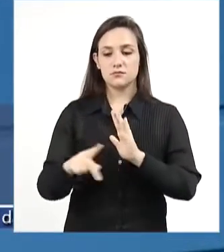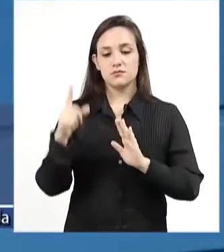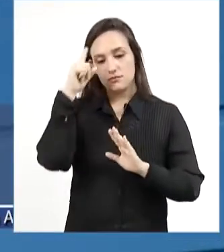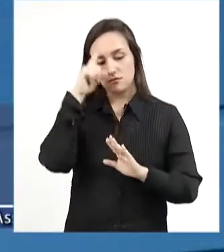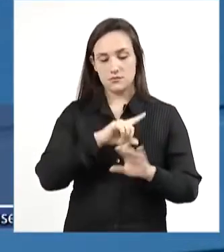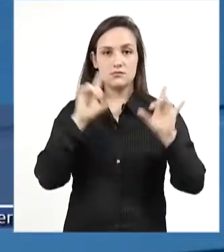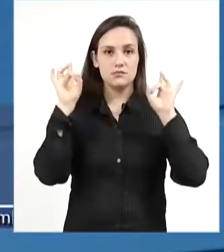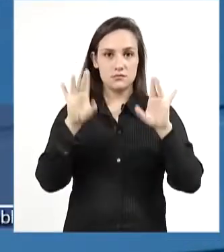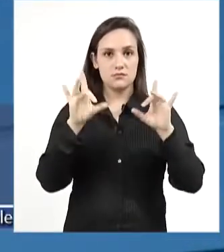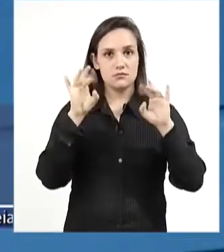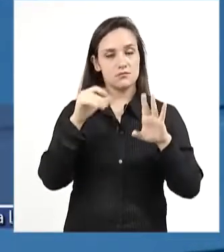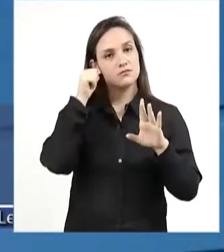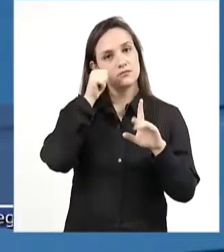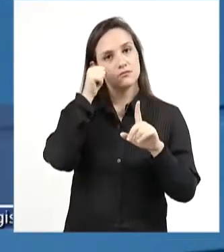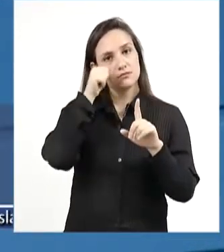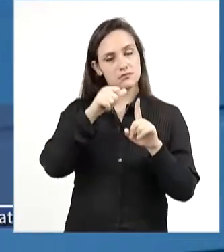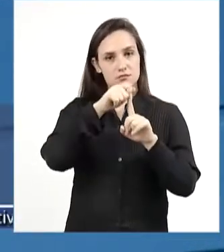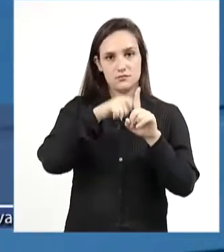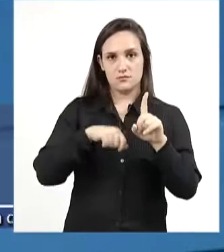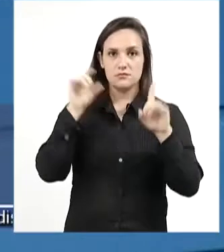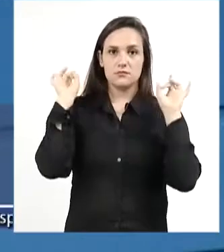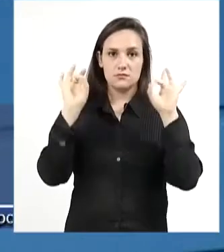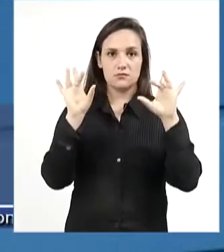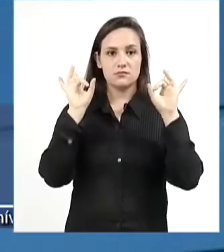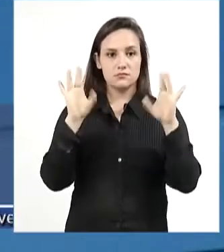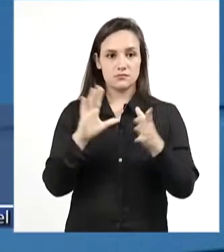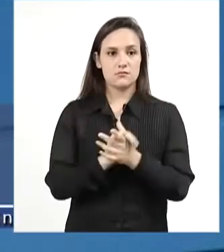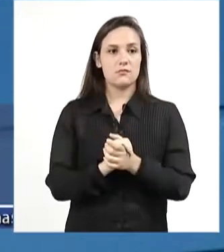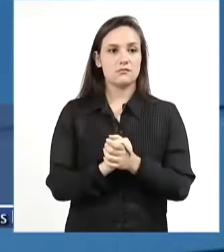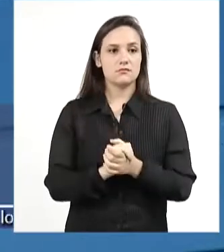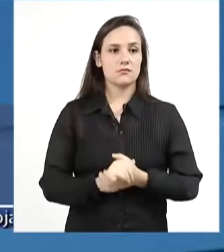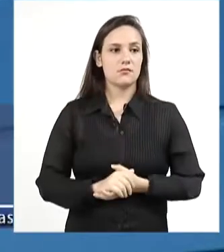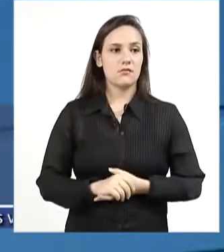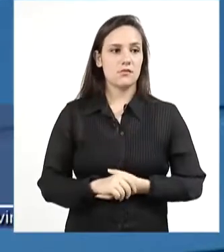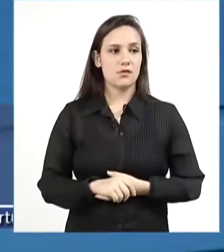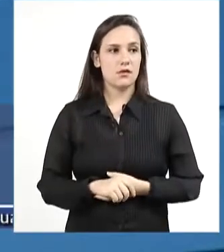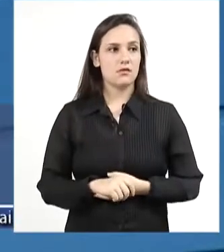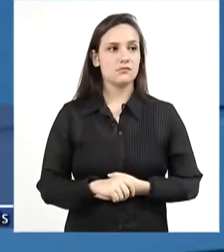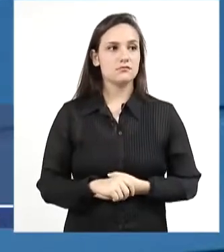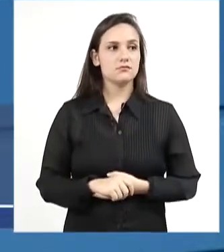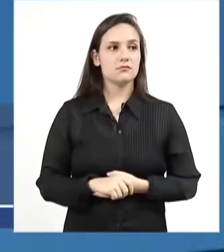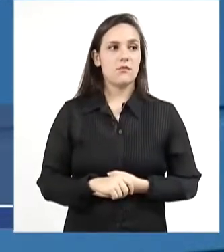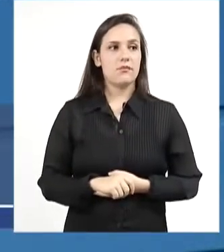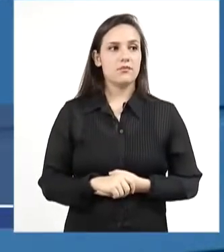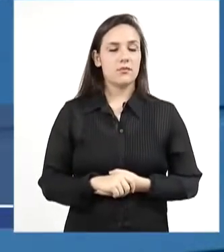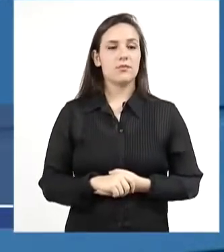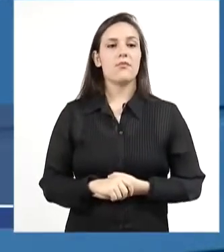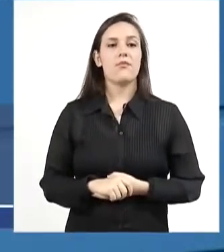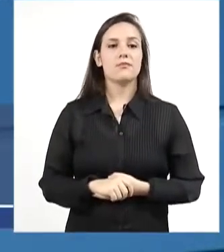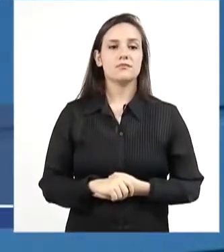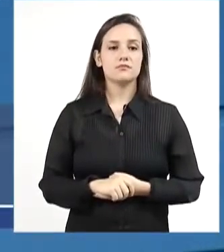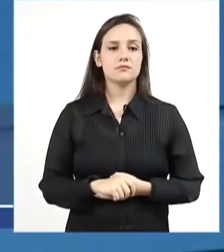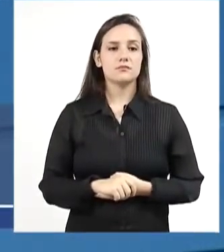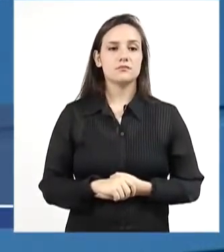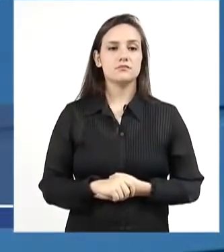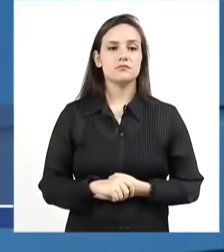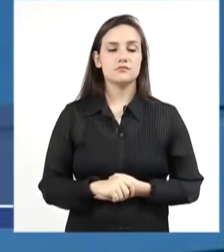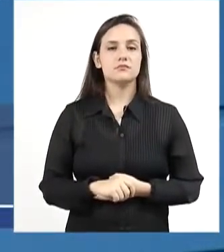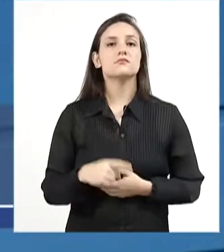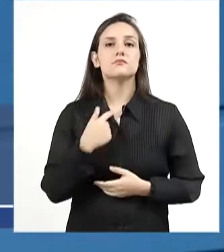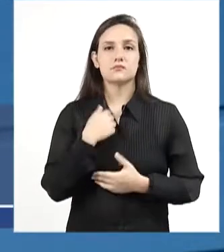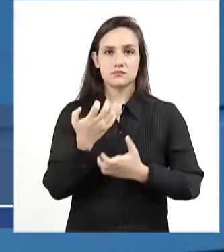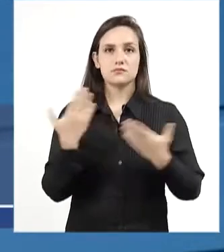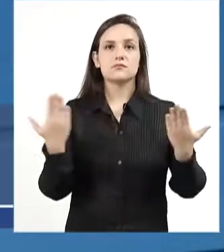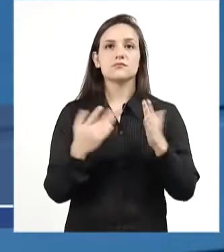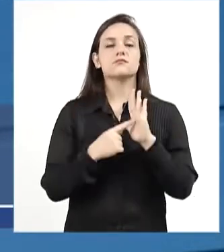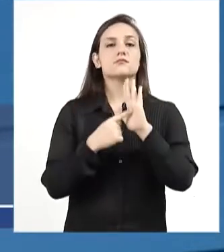É o evento que abre as atividades e quero apresentar aqui as leis que